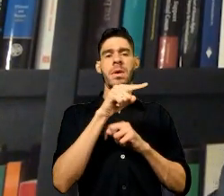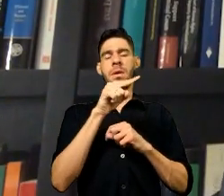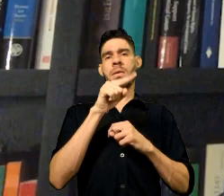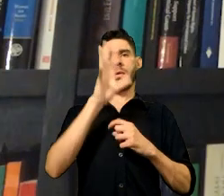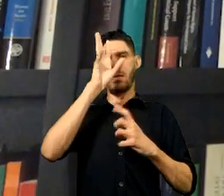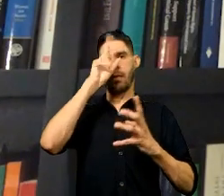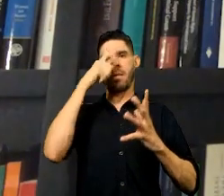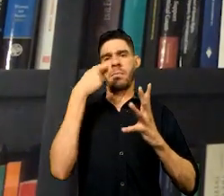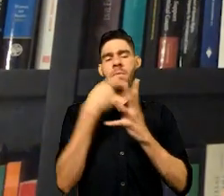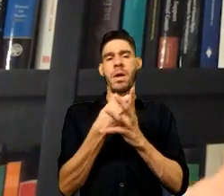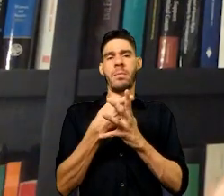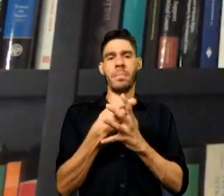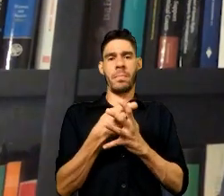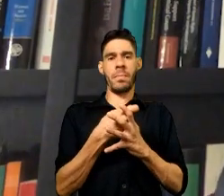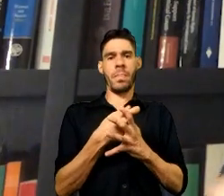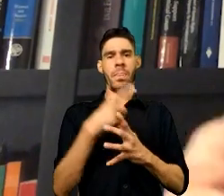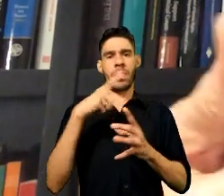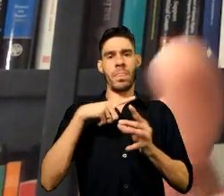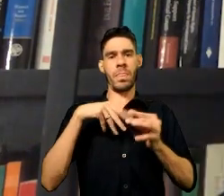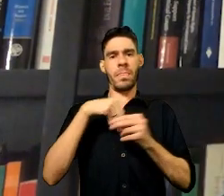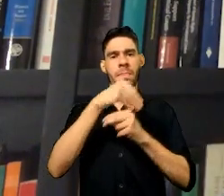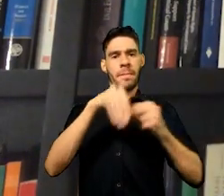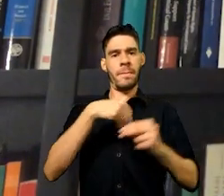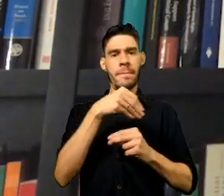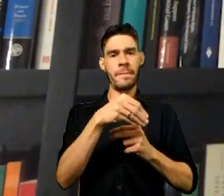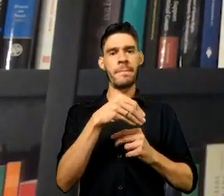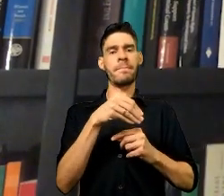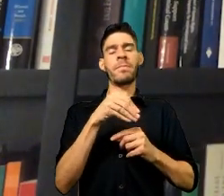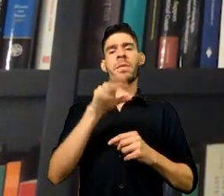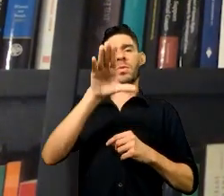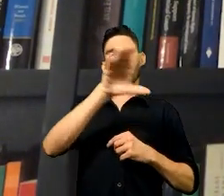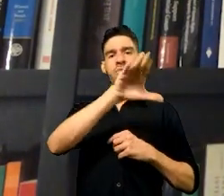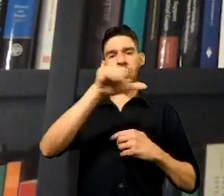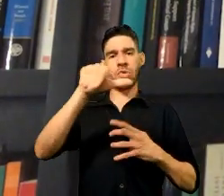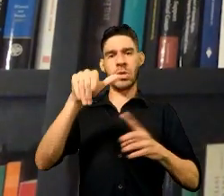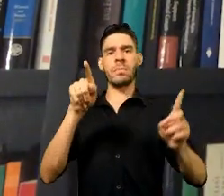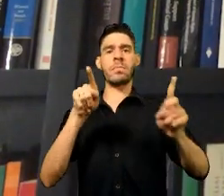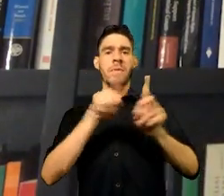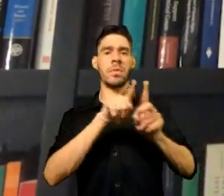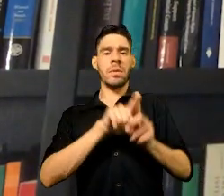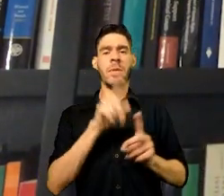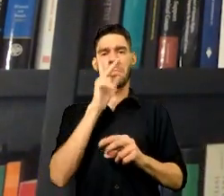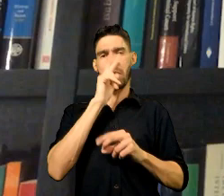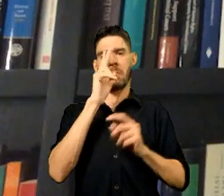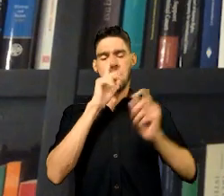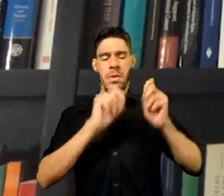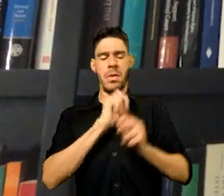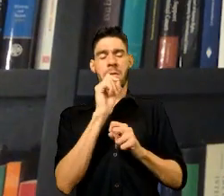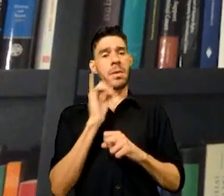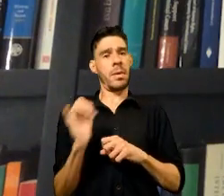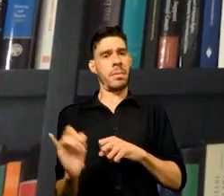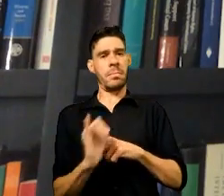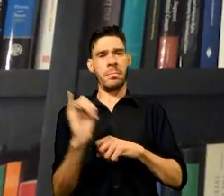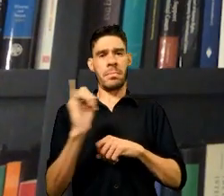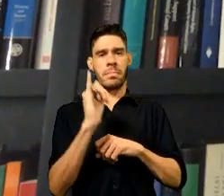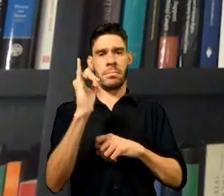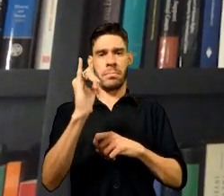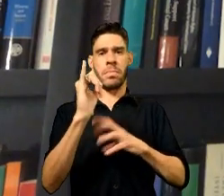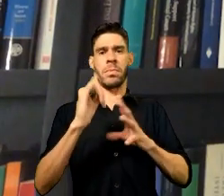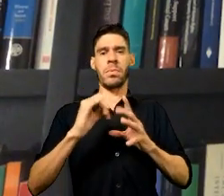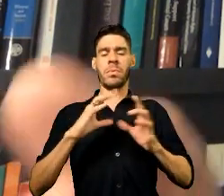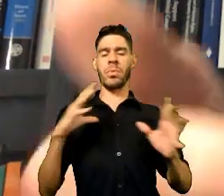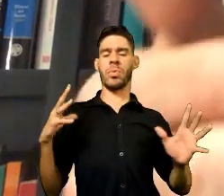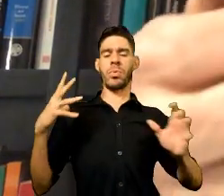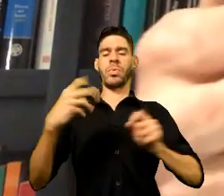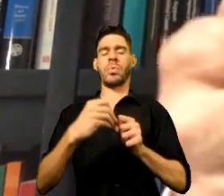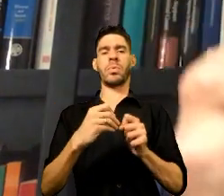desta designação, o que envolve os atos de intimação, também me parece importante